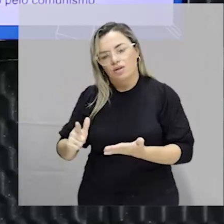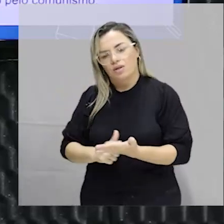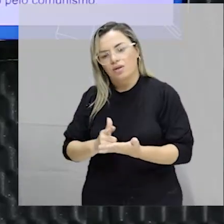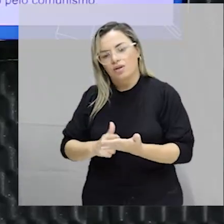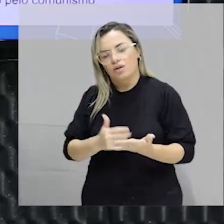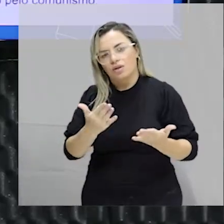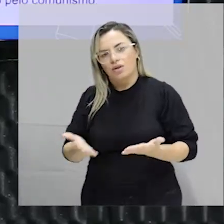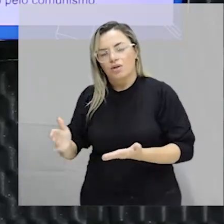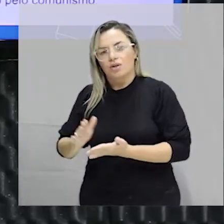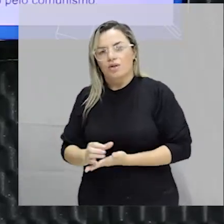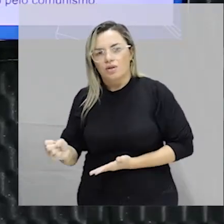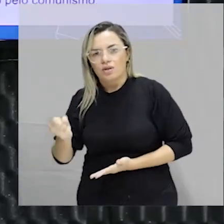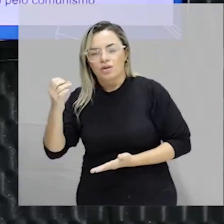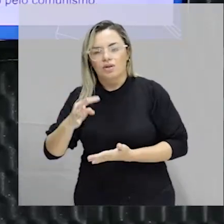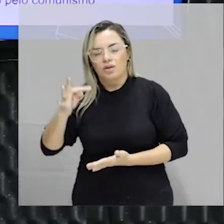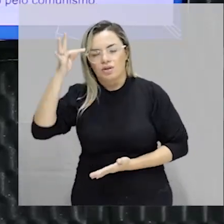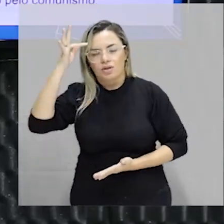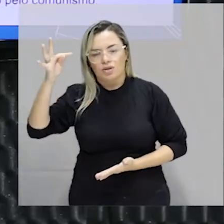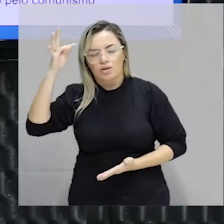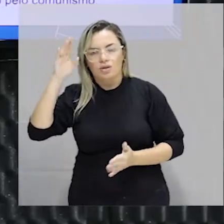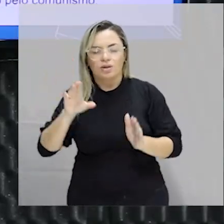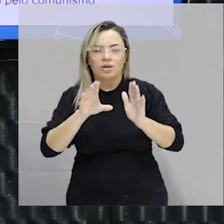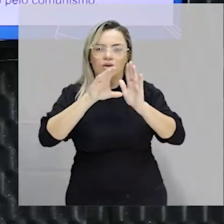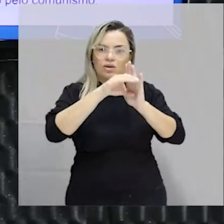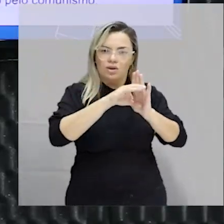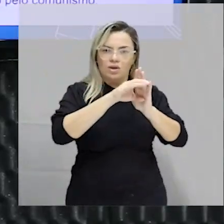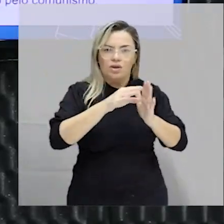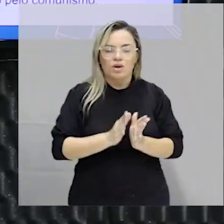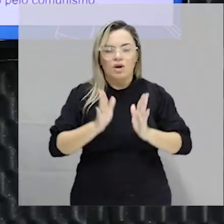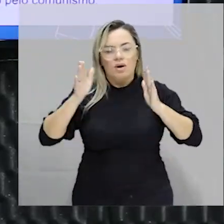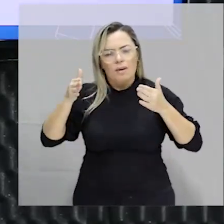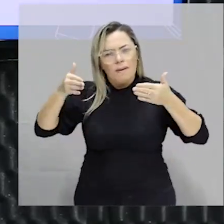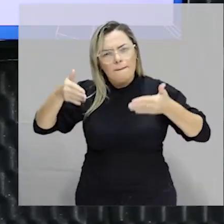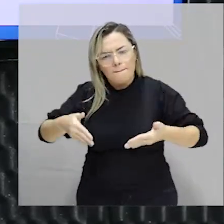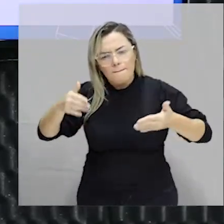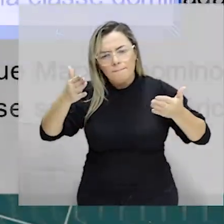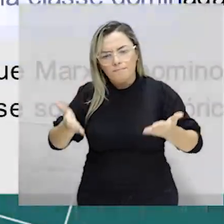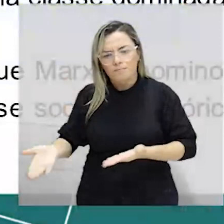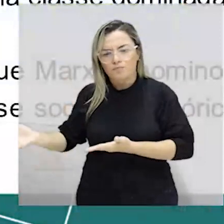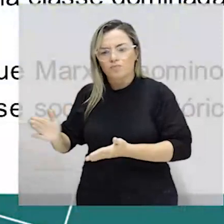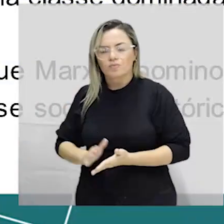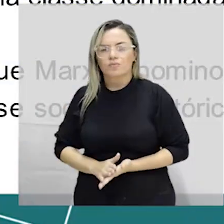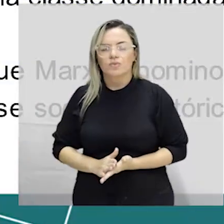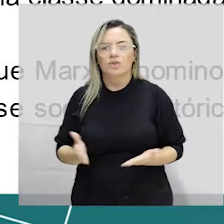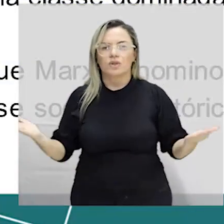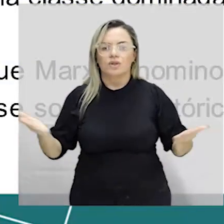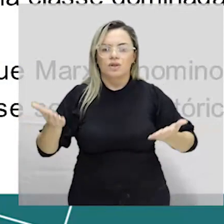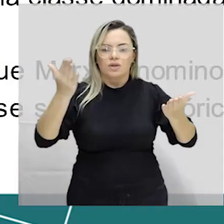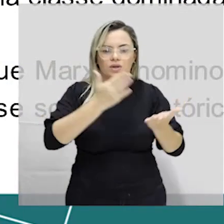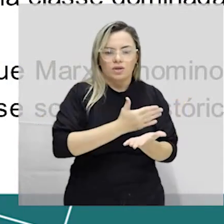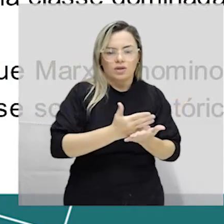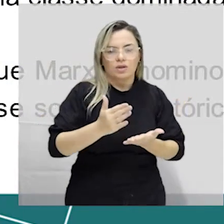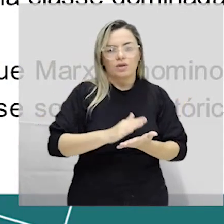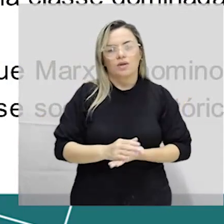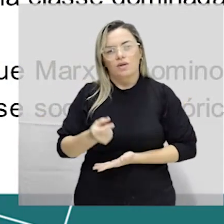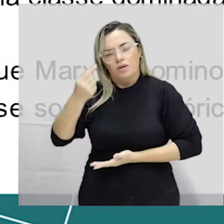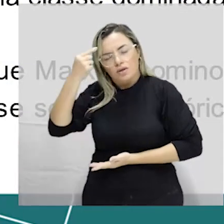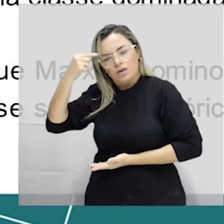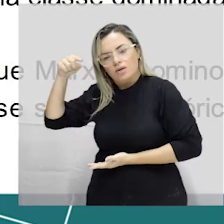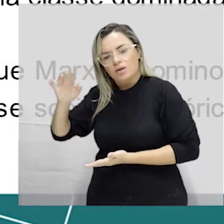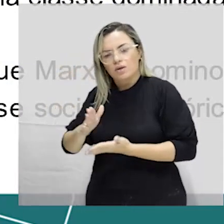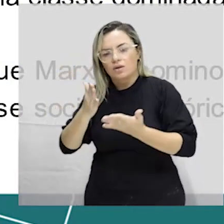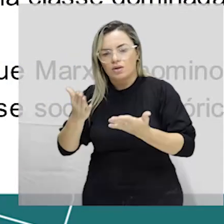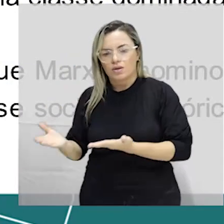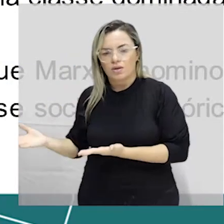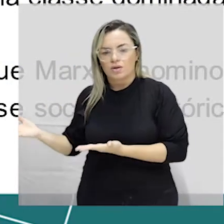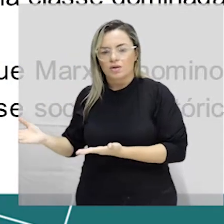hoje, a gente começa a falar de alguns conceitos de forma mais pontual. E a gente vai começar a partir da ideia do materialismo histórico